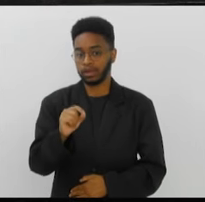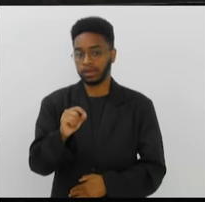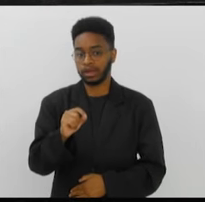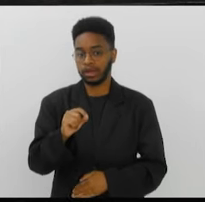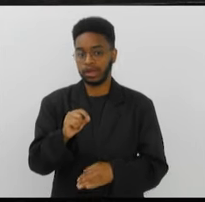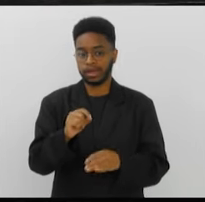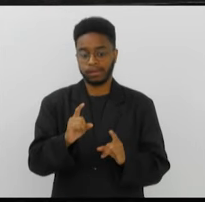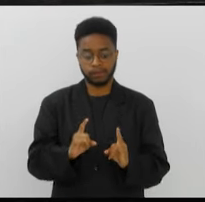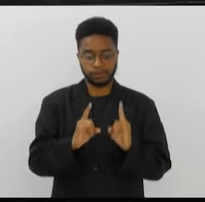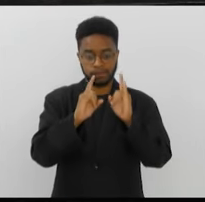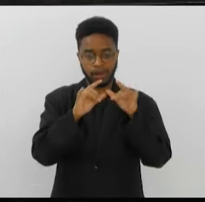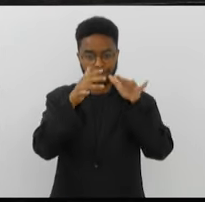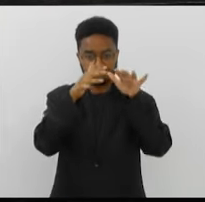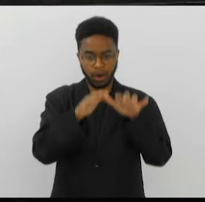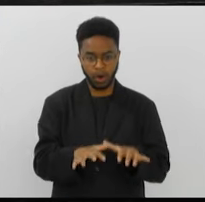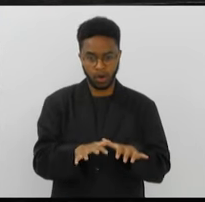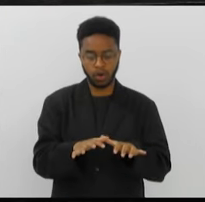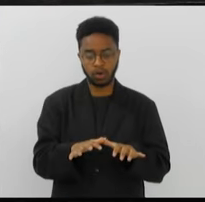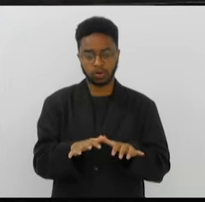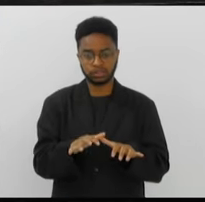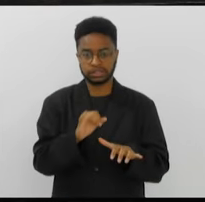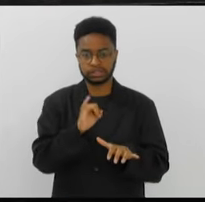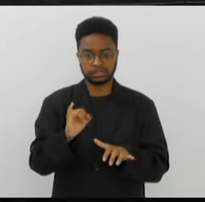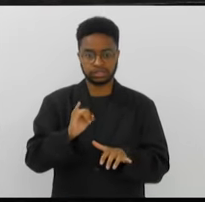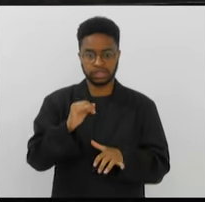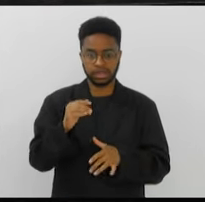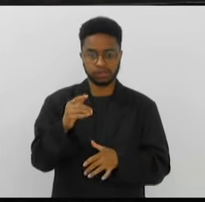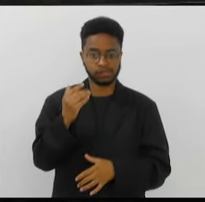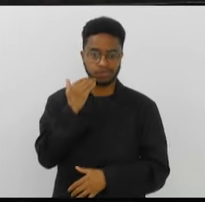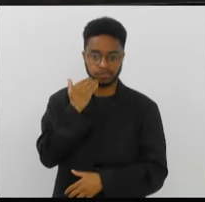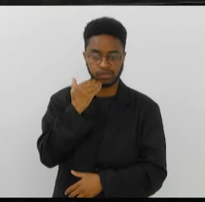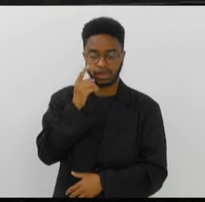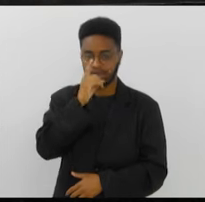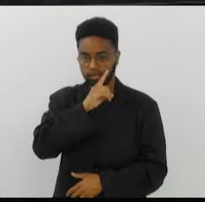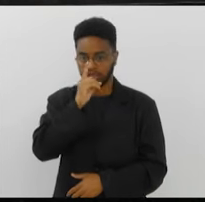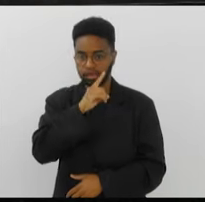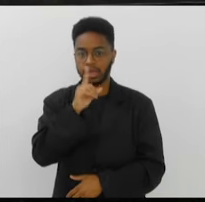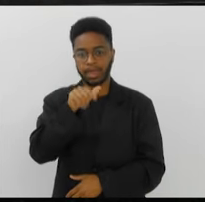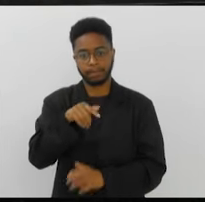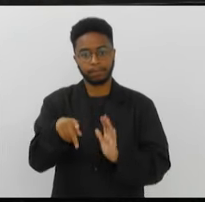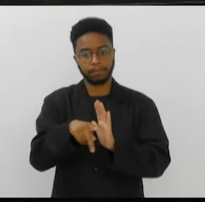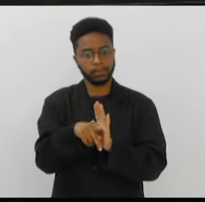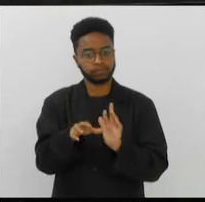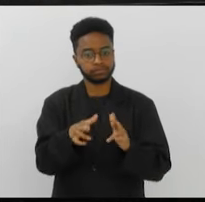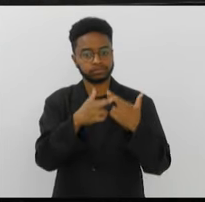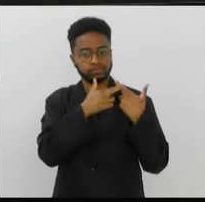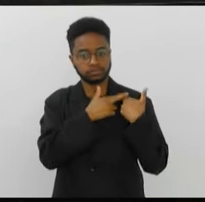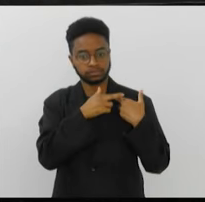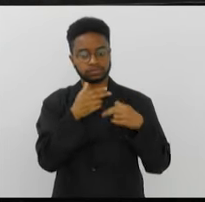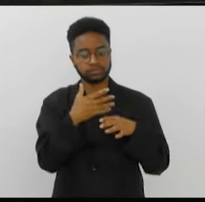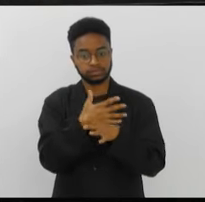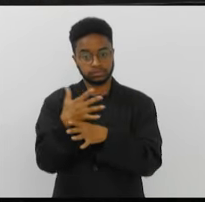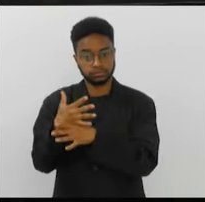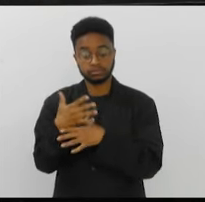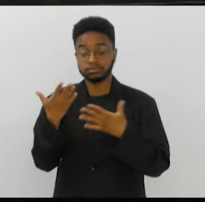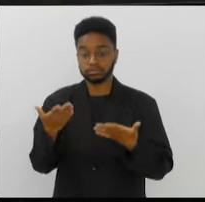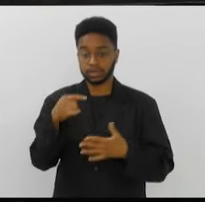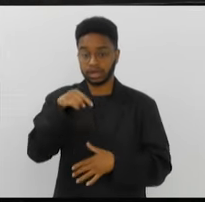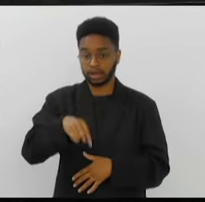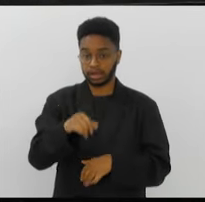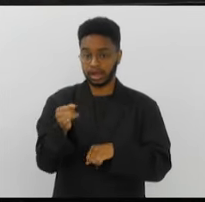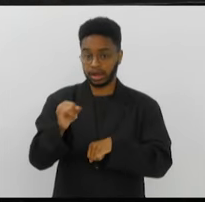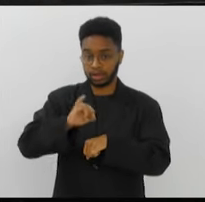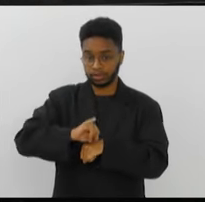demolir construções irregulares é da municipalidade. E o município da capital,